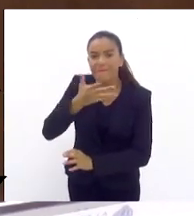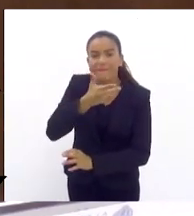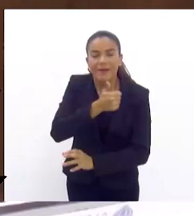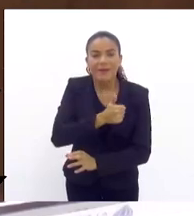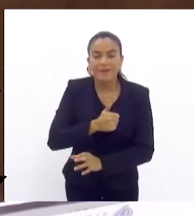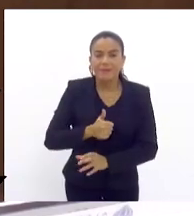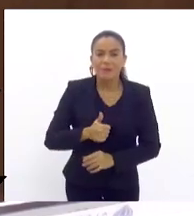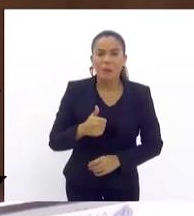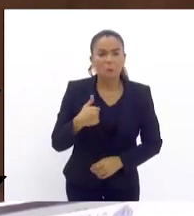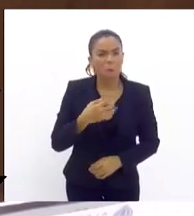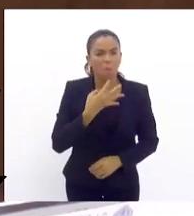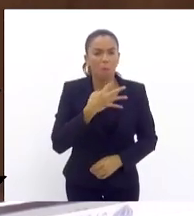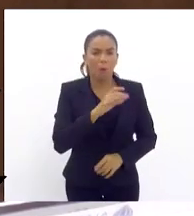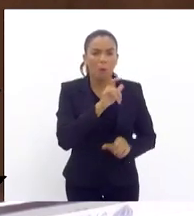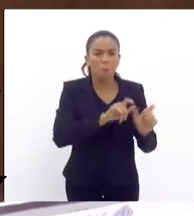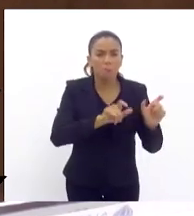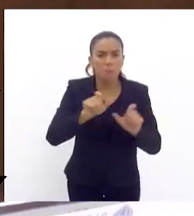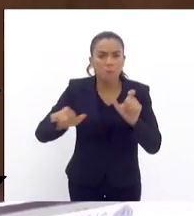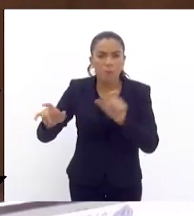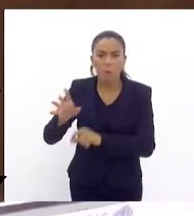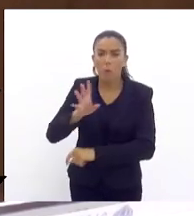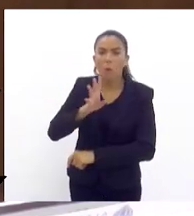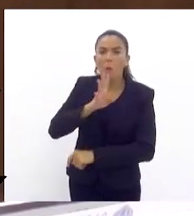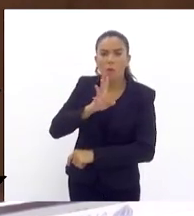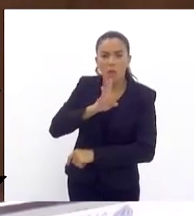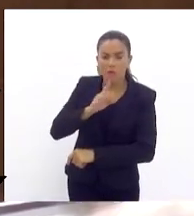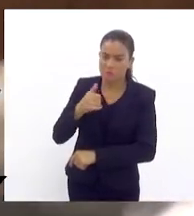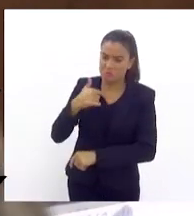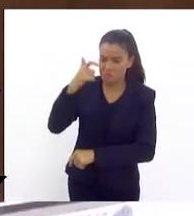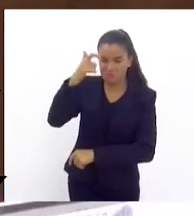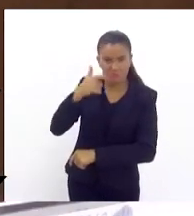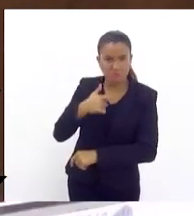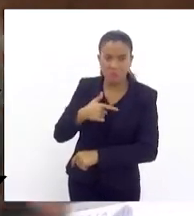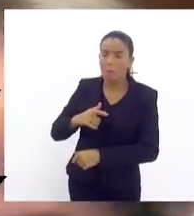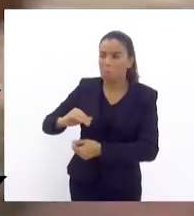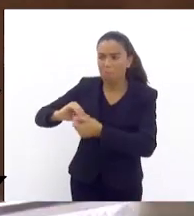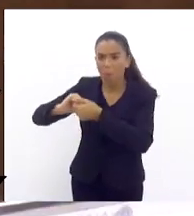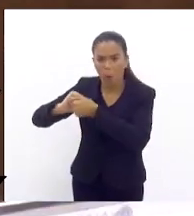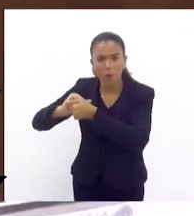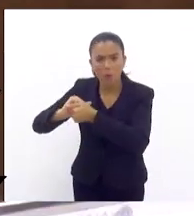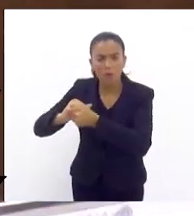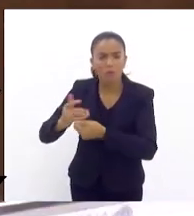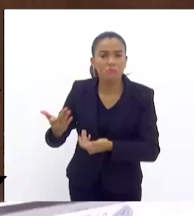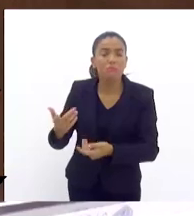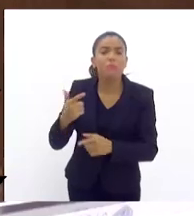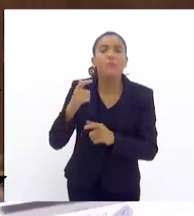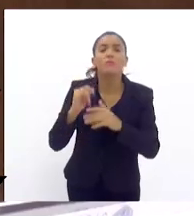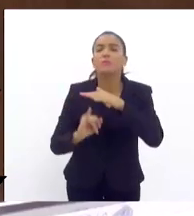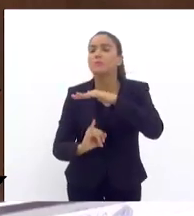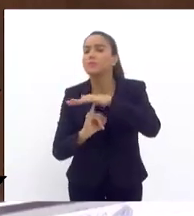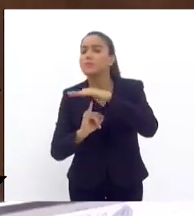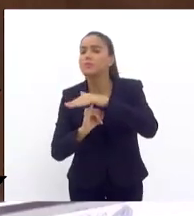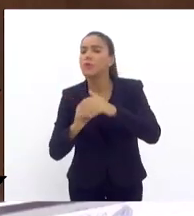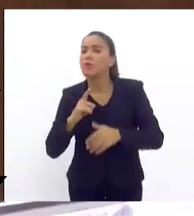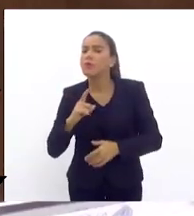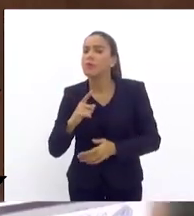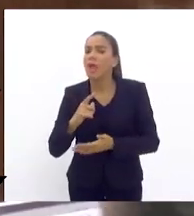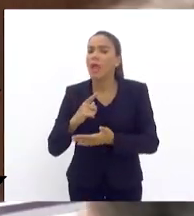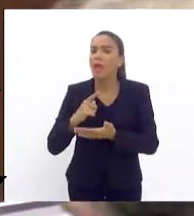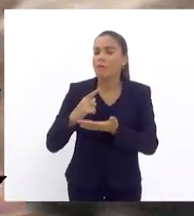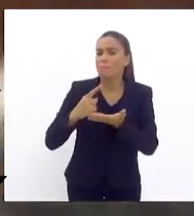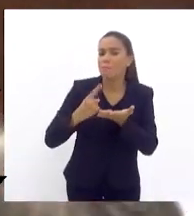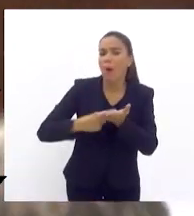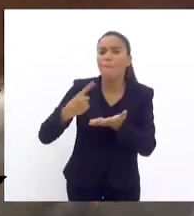conheço, se alguém tiver, por favor, me apresente, uma instituição que tem o comprometimento que a água do rio